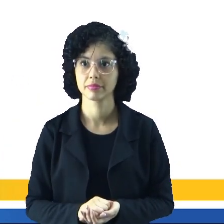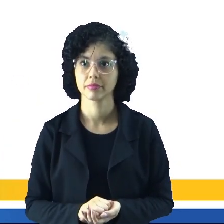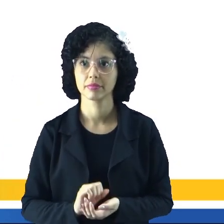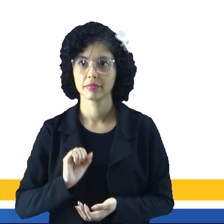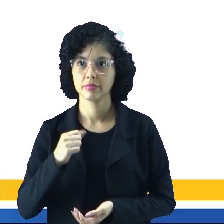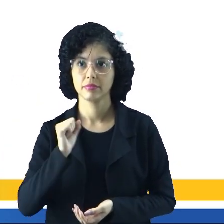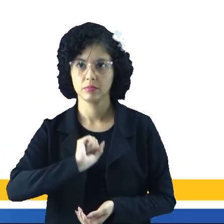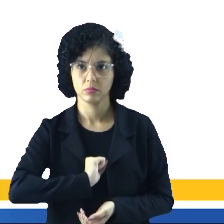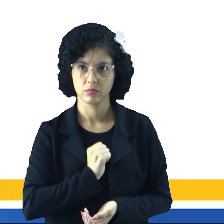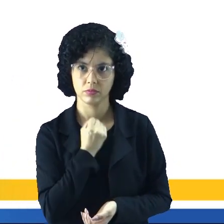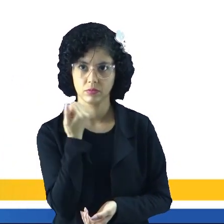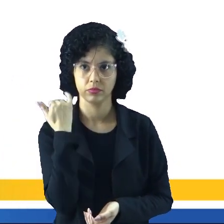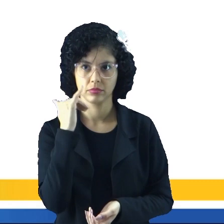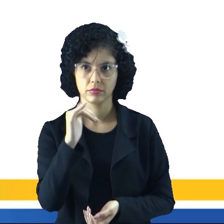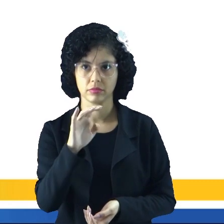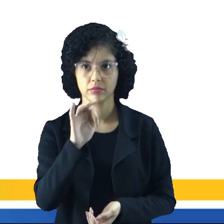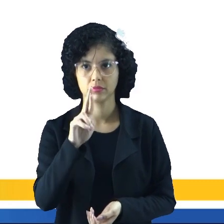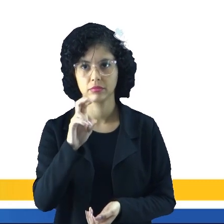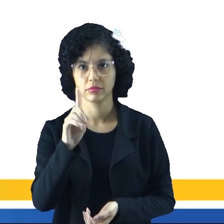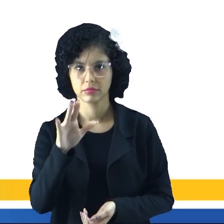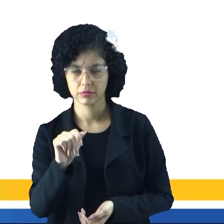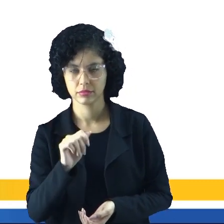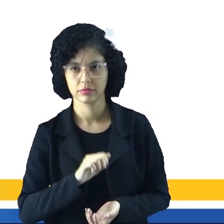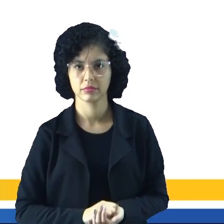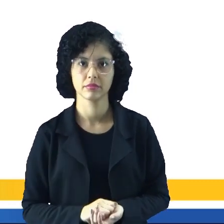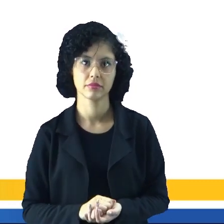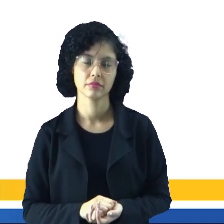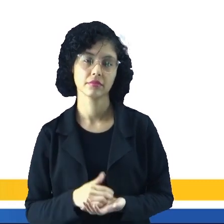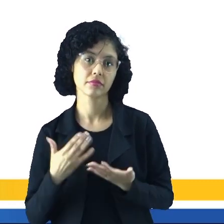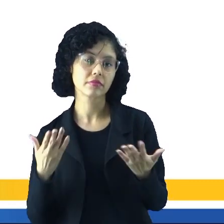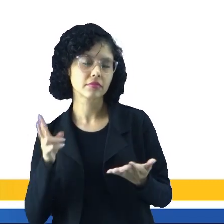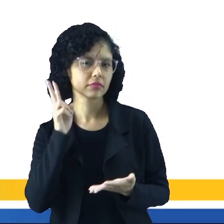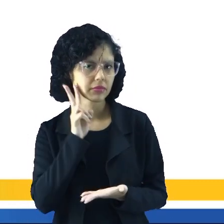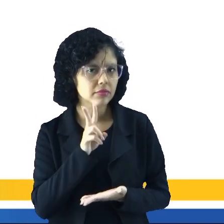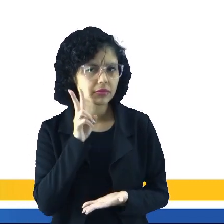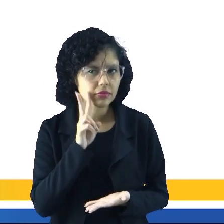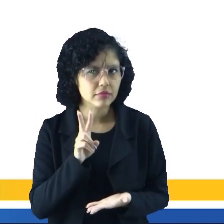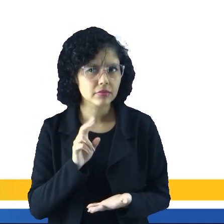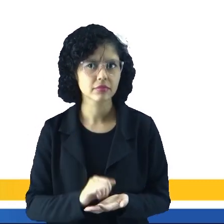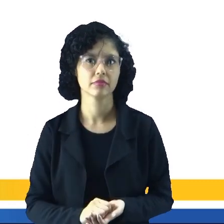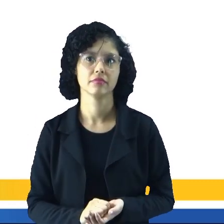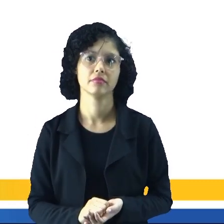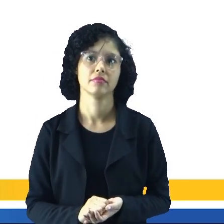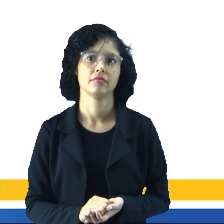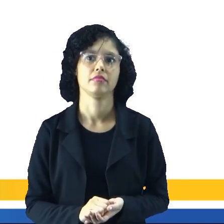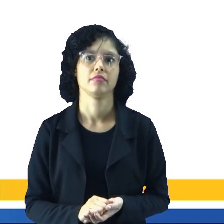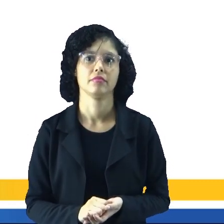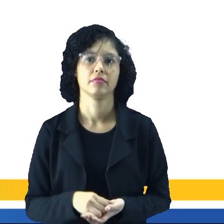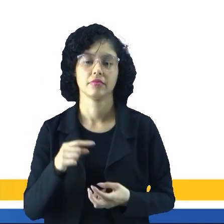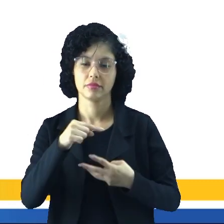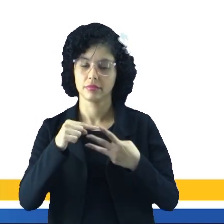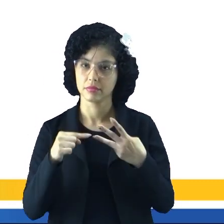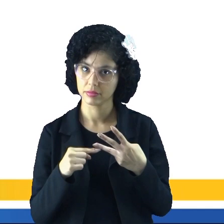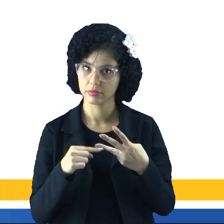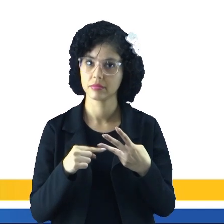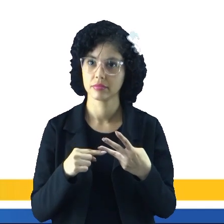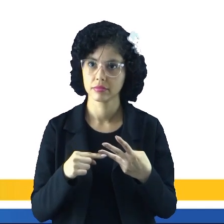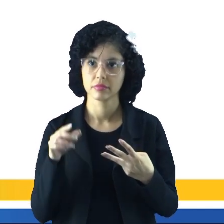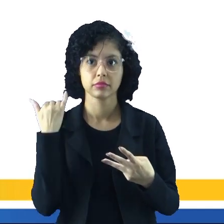frase dele, eu odeio eletricidade estática. Lembro lá dos princípios que nós vimos, lá dos 3 tipos